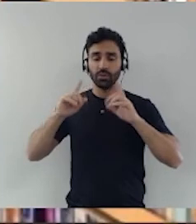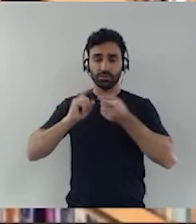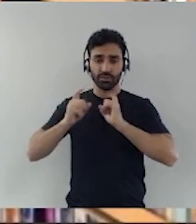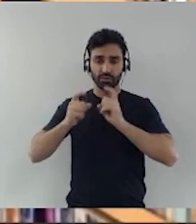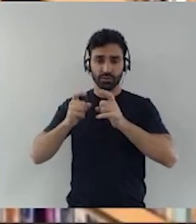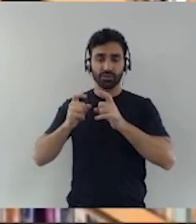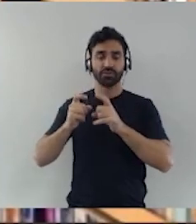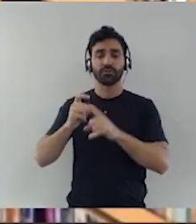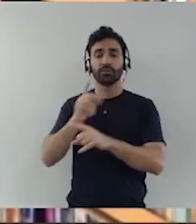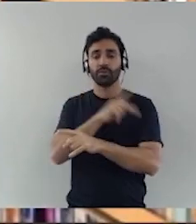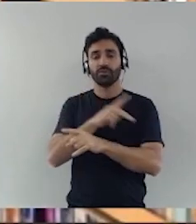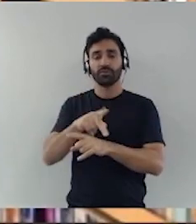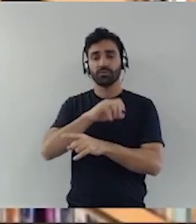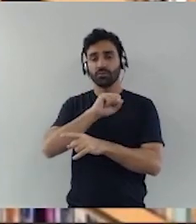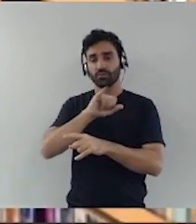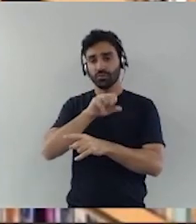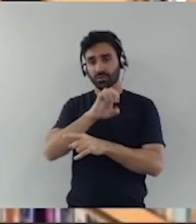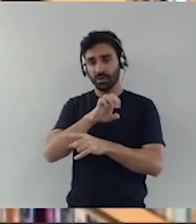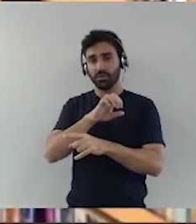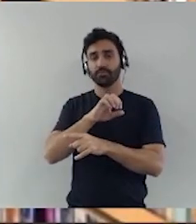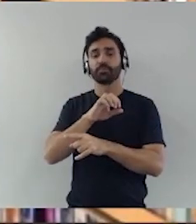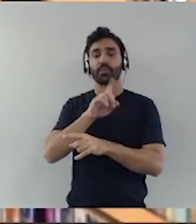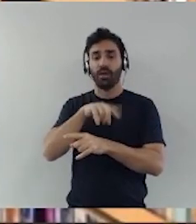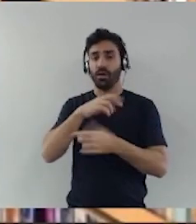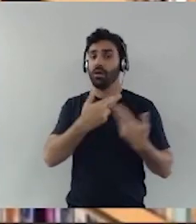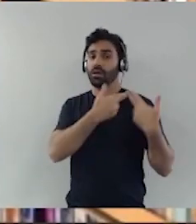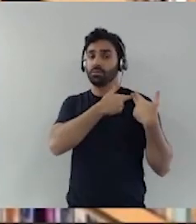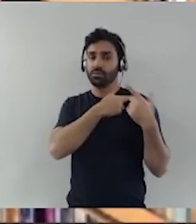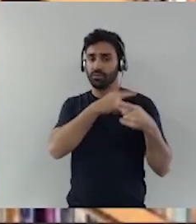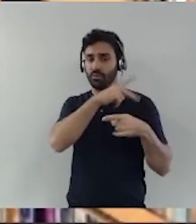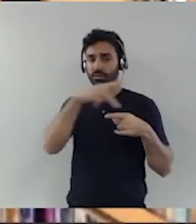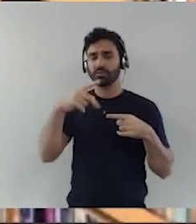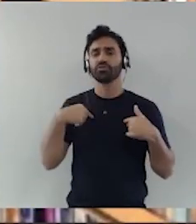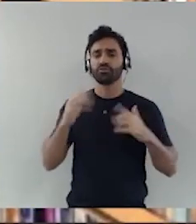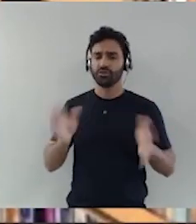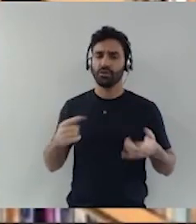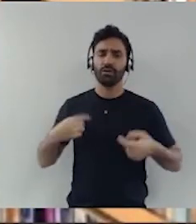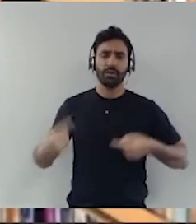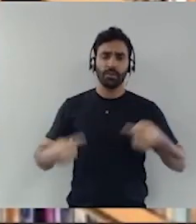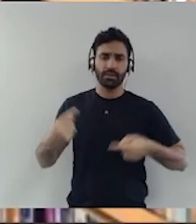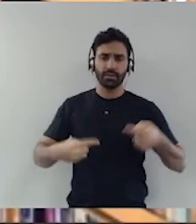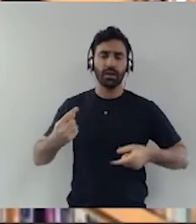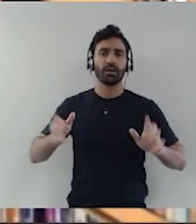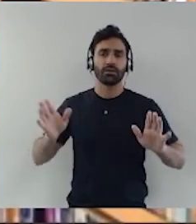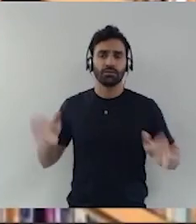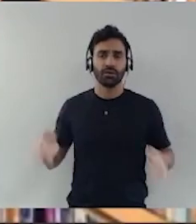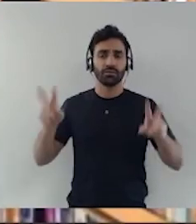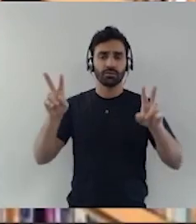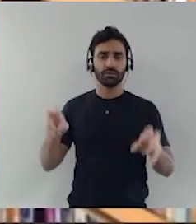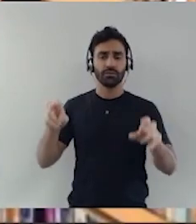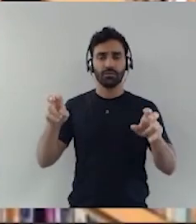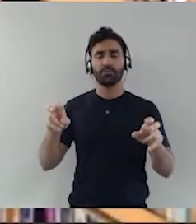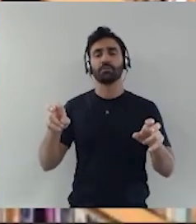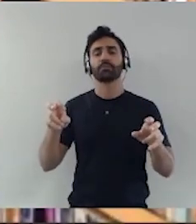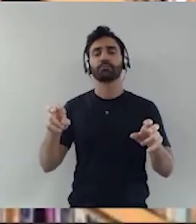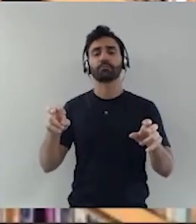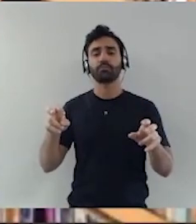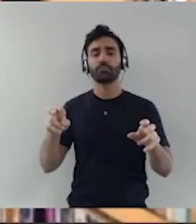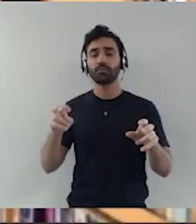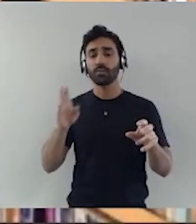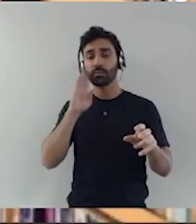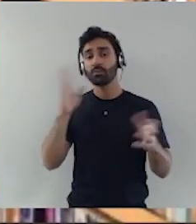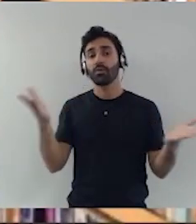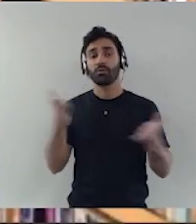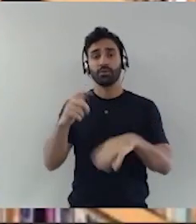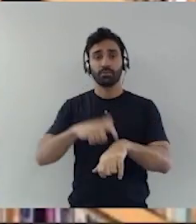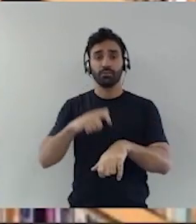O professor Zé Sérgio Cristóvão está à frente da presidência. Nós temos debatido bastante sobre o tema, principalmente neste momento.